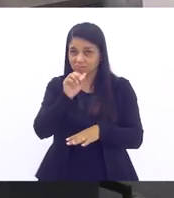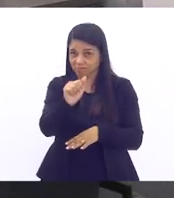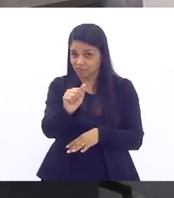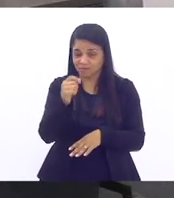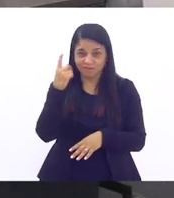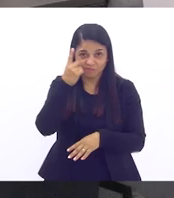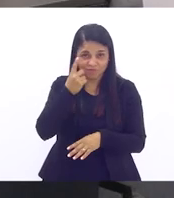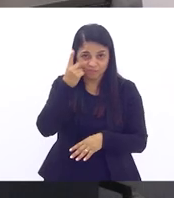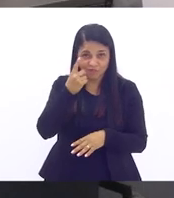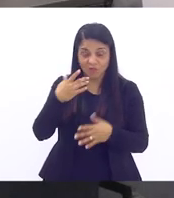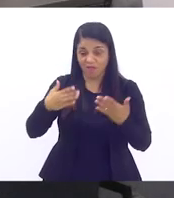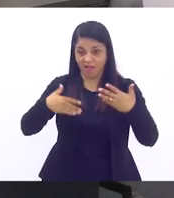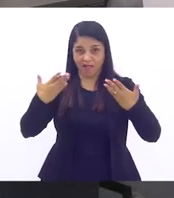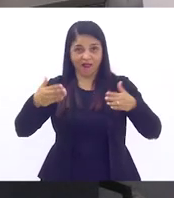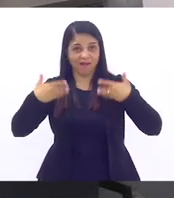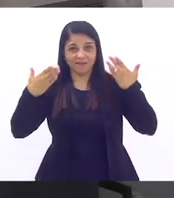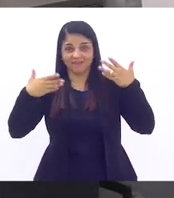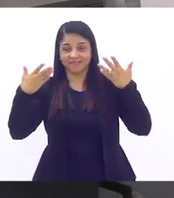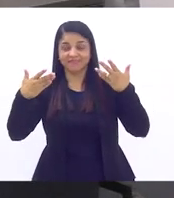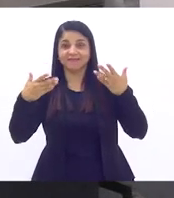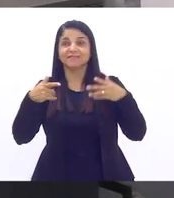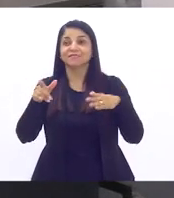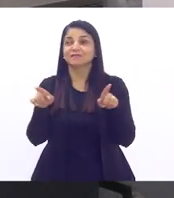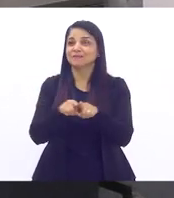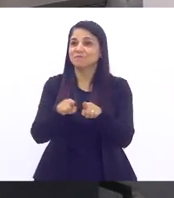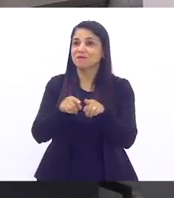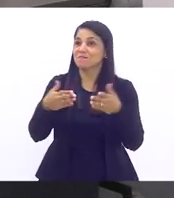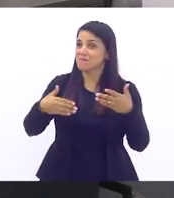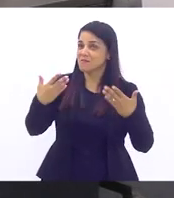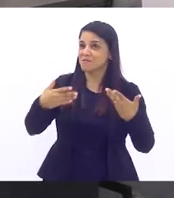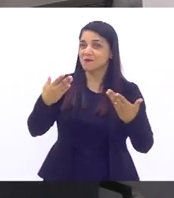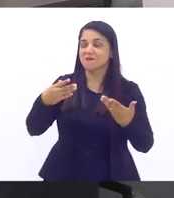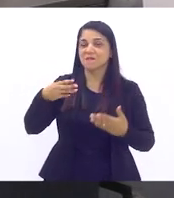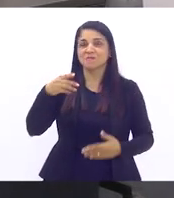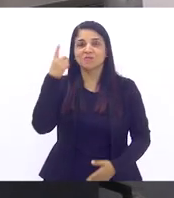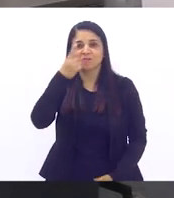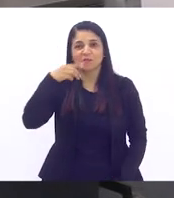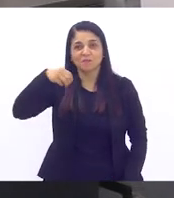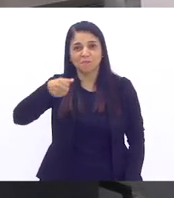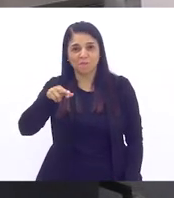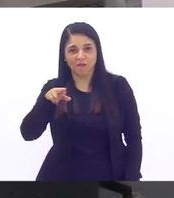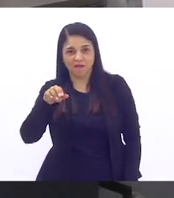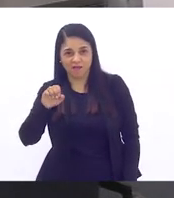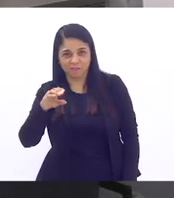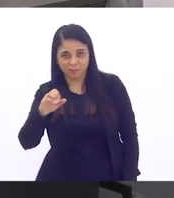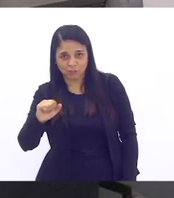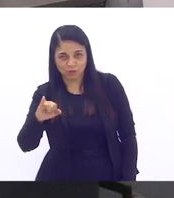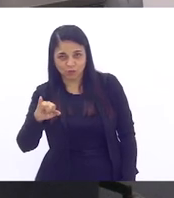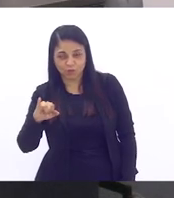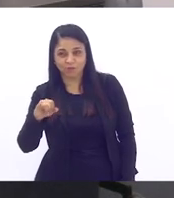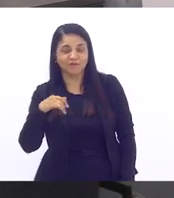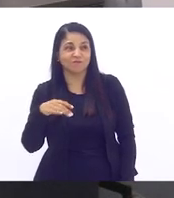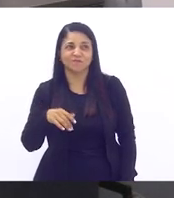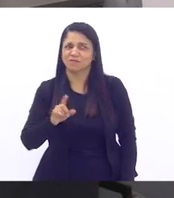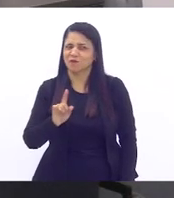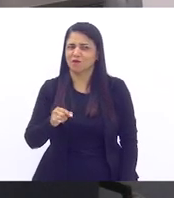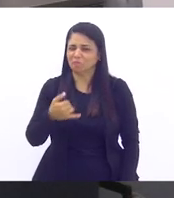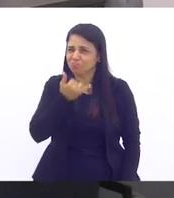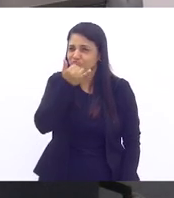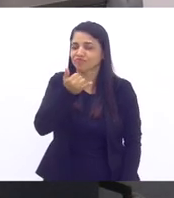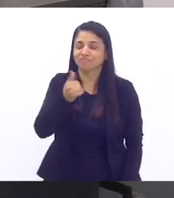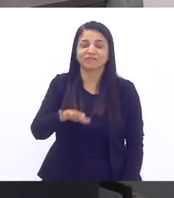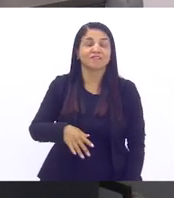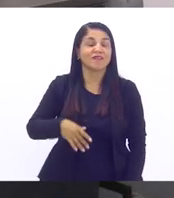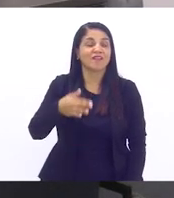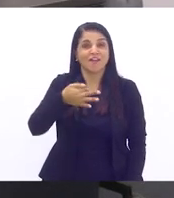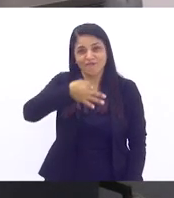e também me alegrem ver o deputado Márcio Pacheco com Alan Lopes Fred Pacheco Fred Pacheco